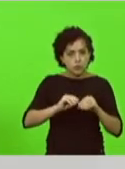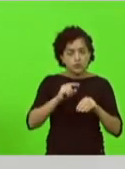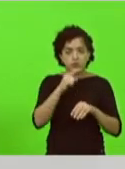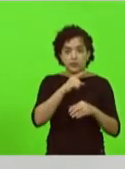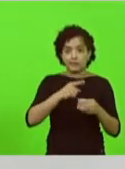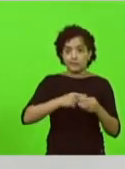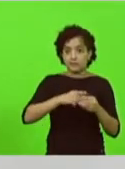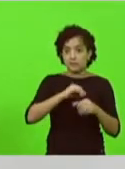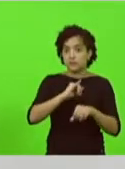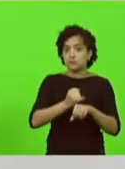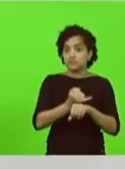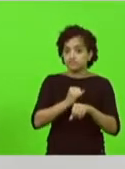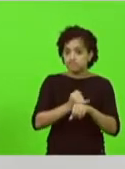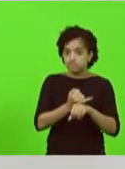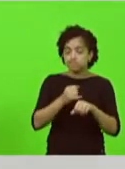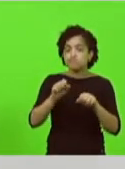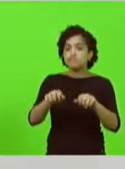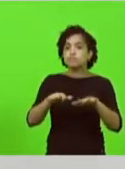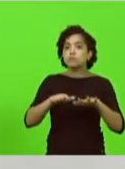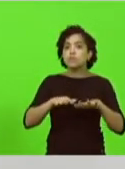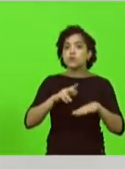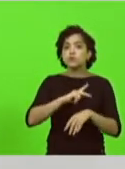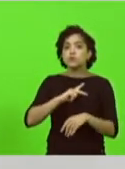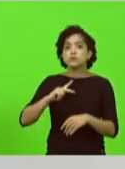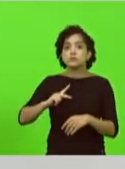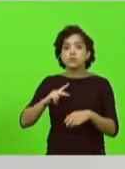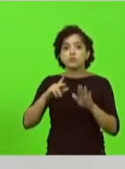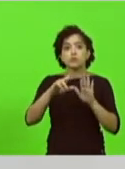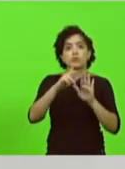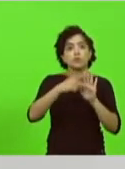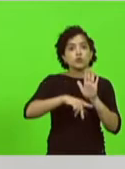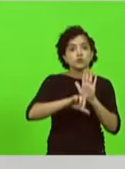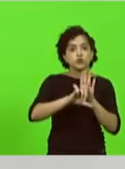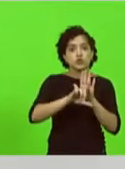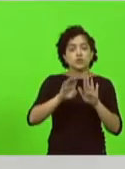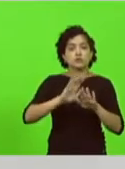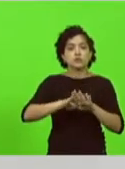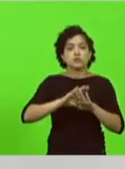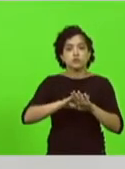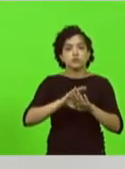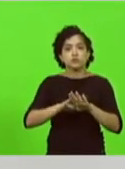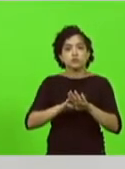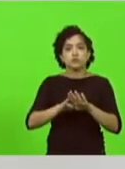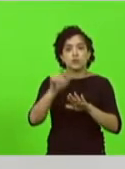uma audiência pública que se tratava sobre um projeto de autoria do eminente vereador